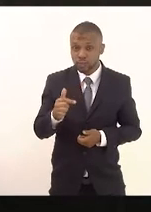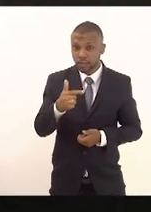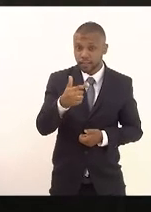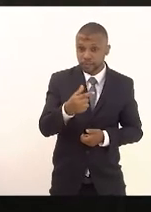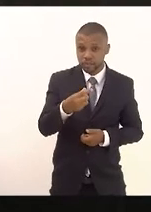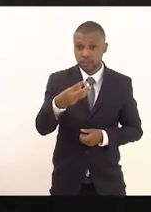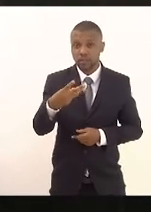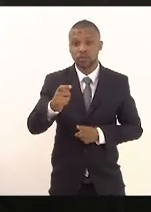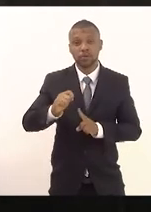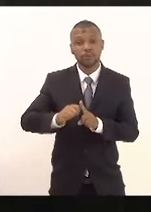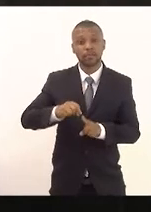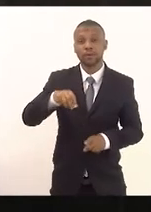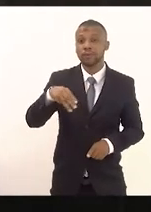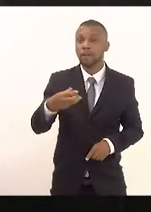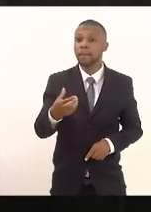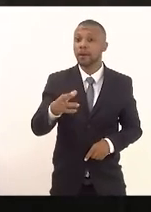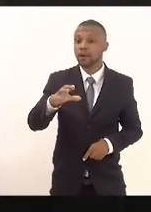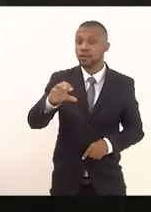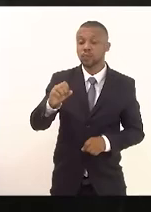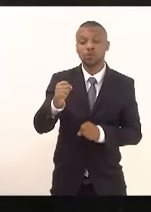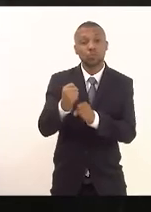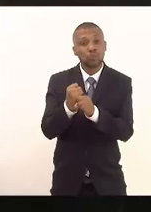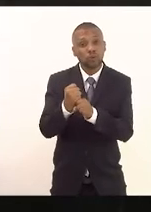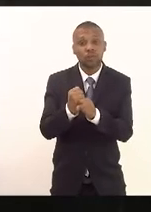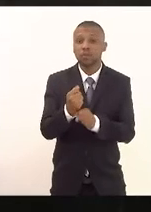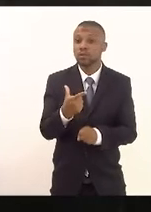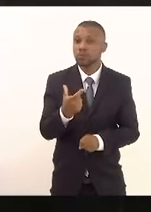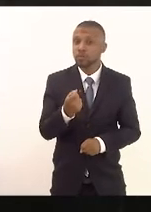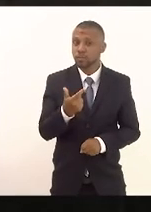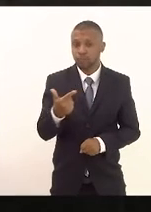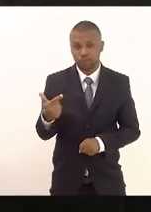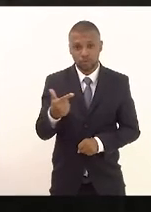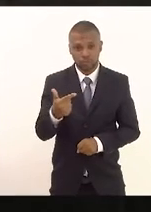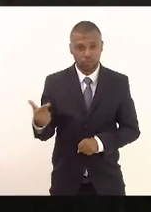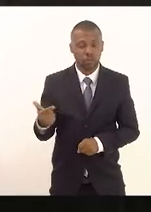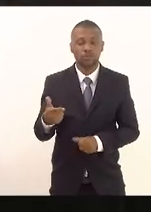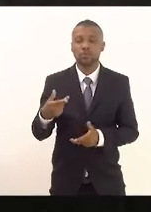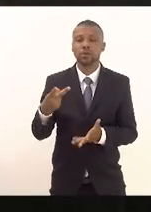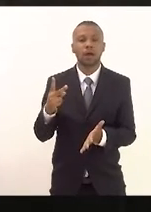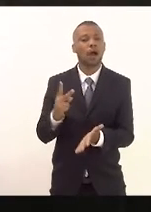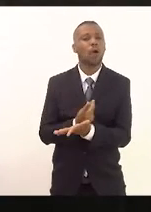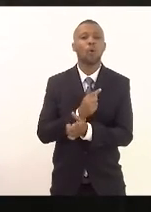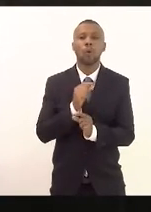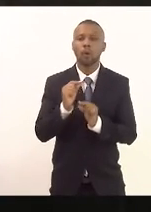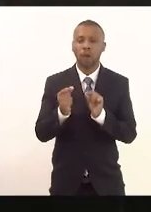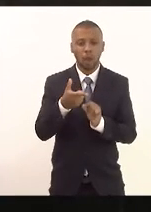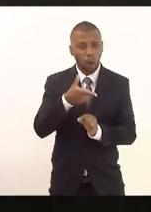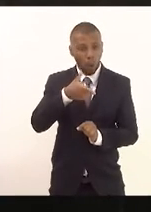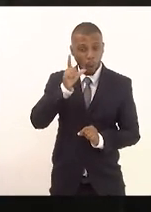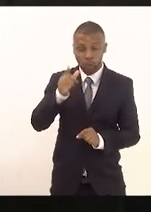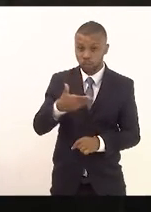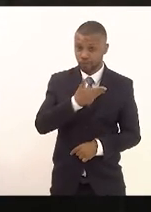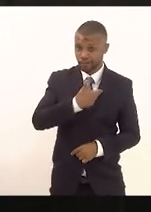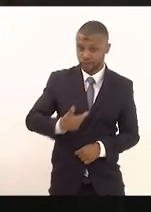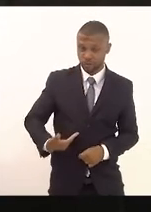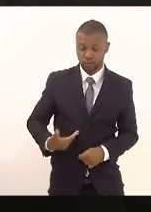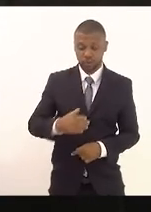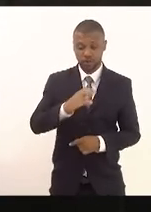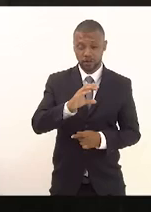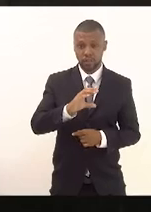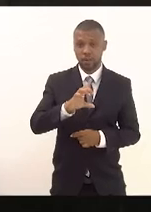de 2022 ontem o governador Cláudio Castro